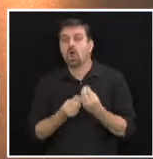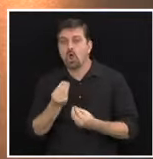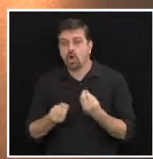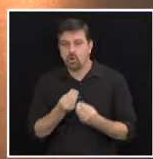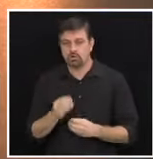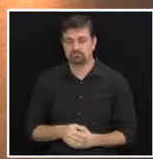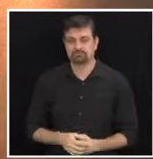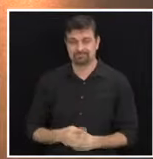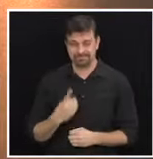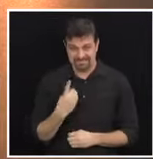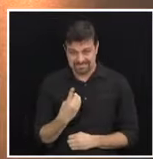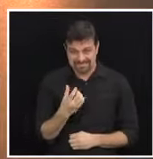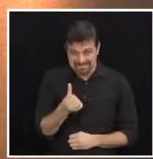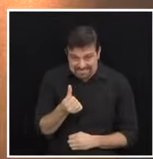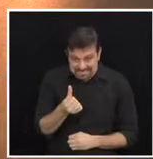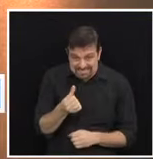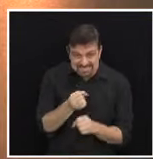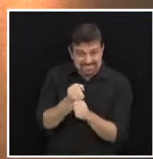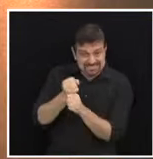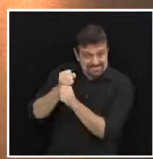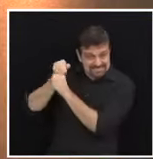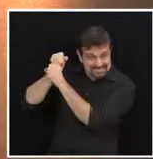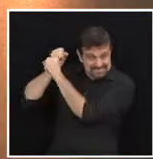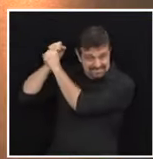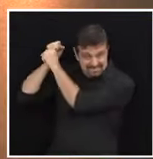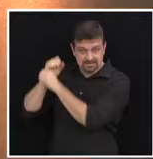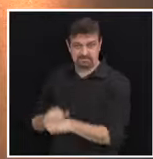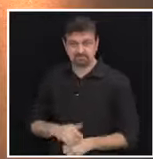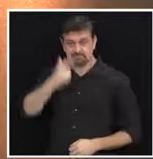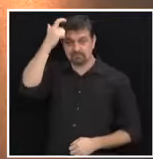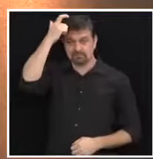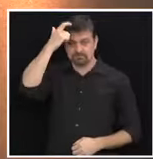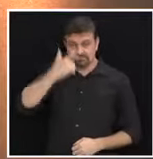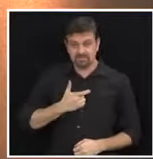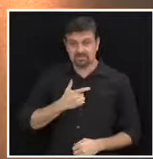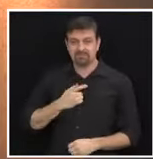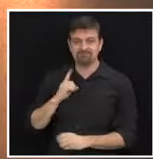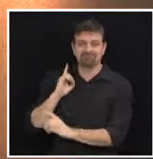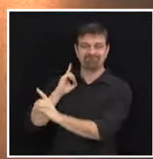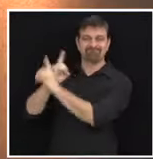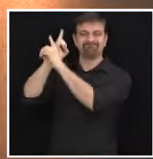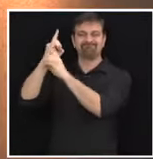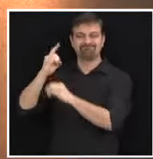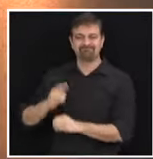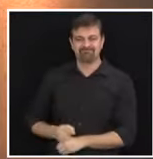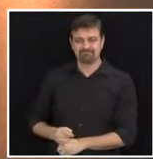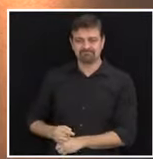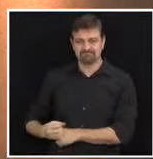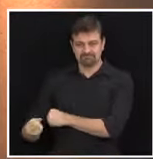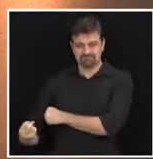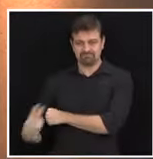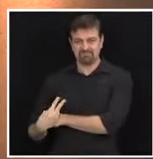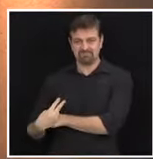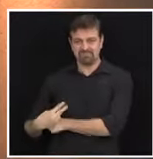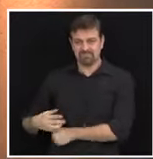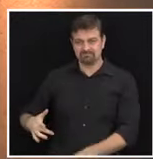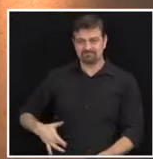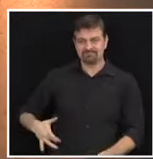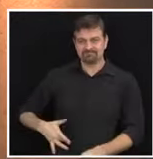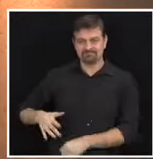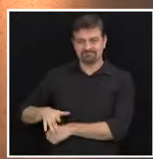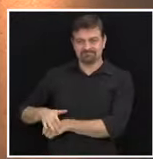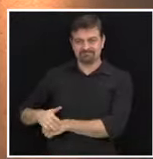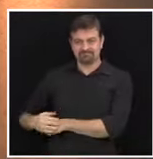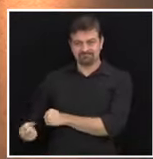Há 16 anos atrás, eu descobri que fui acometido pelo vírus da hepatite C.